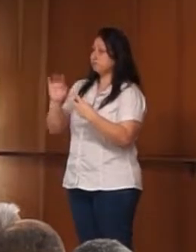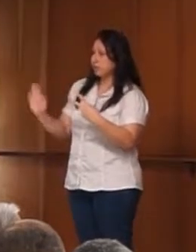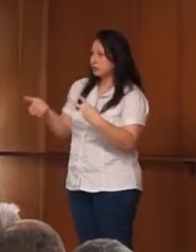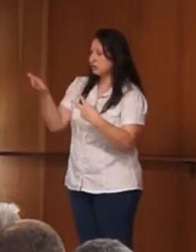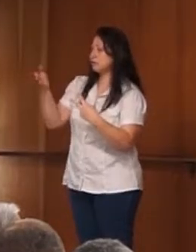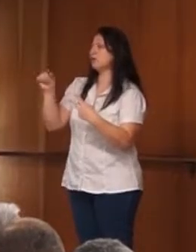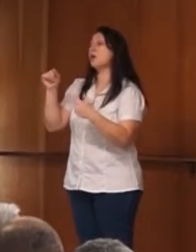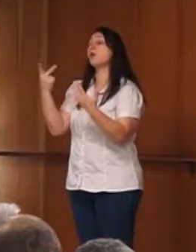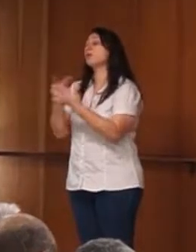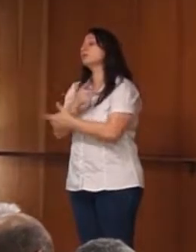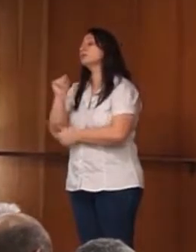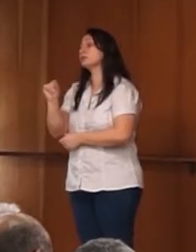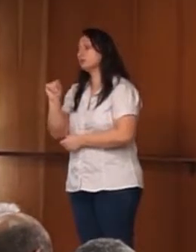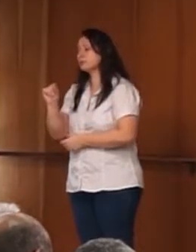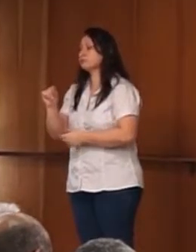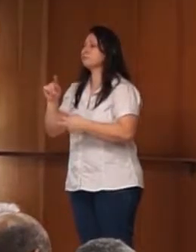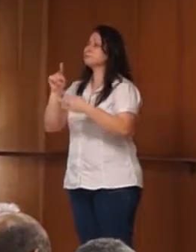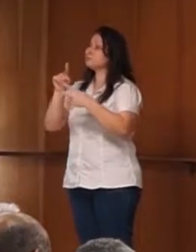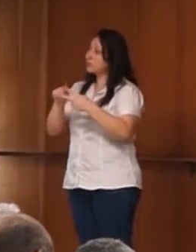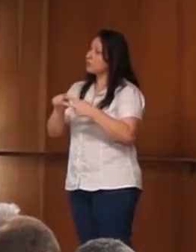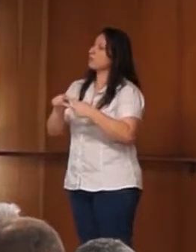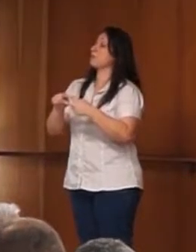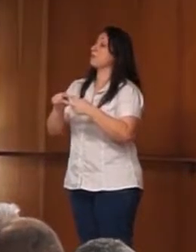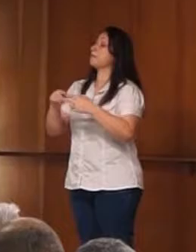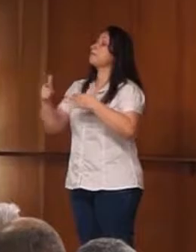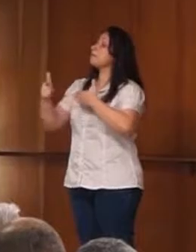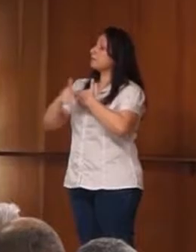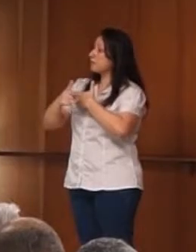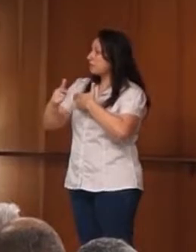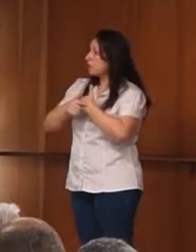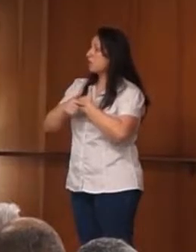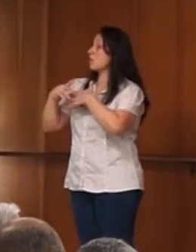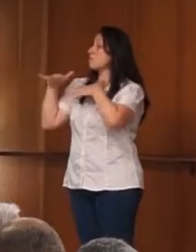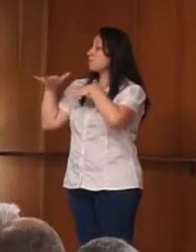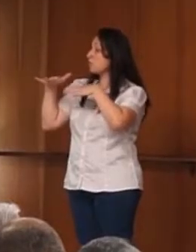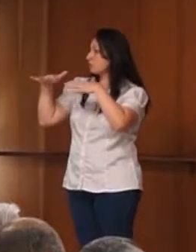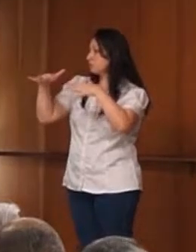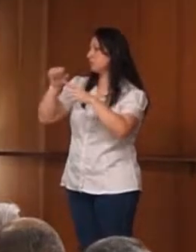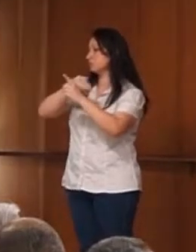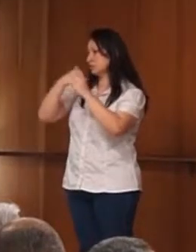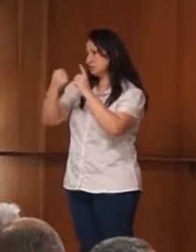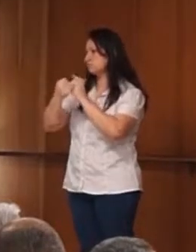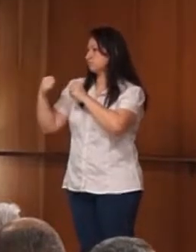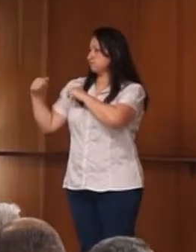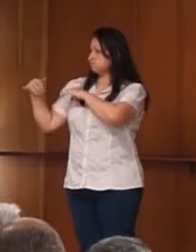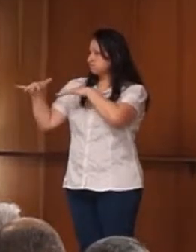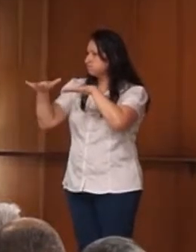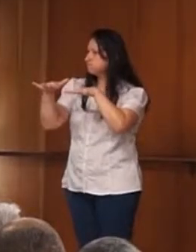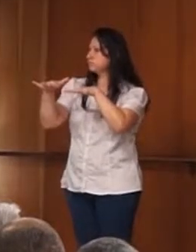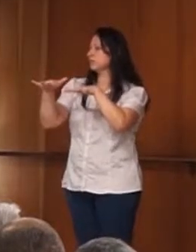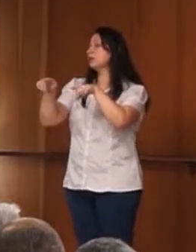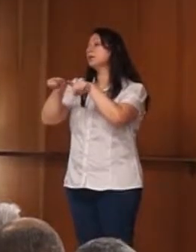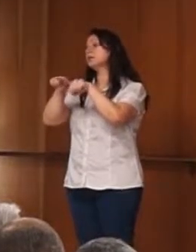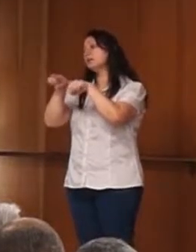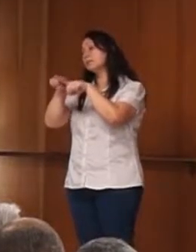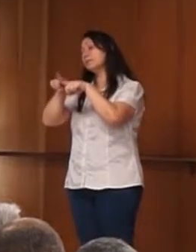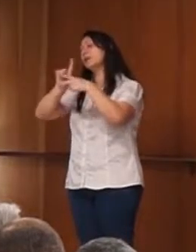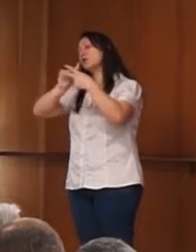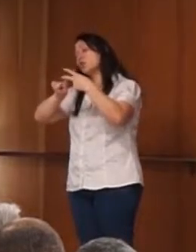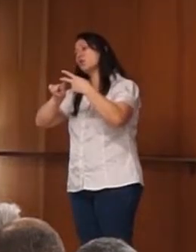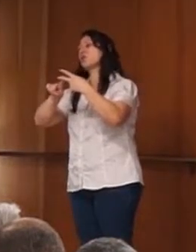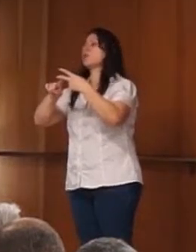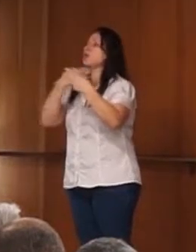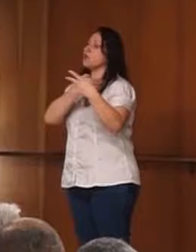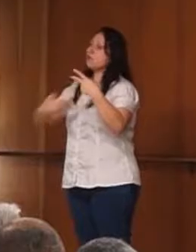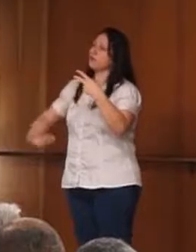primeiro, do papel dos movimentos sociais, eu diria todos os movimentos sociais, e o papel de um governo de base